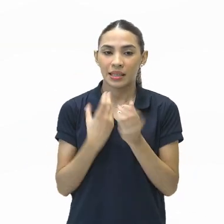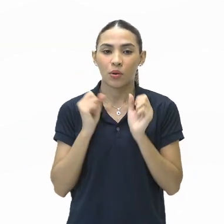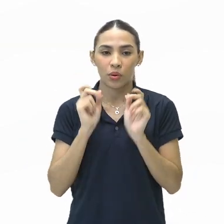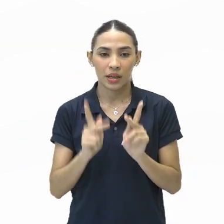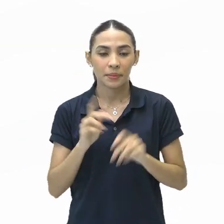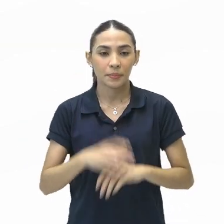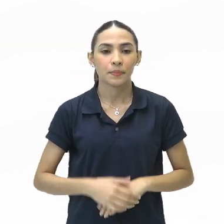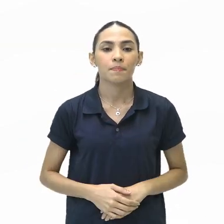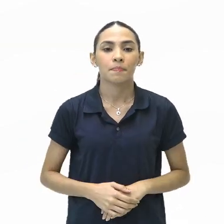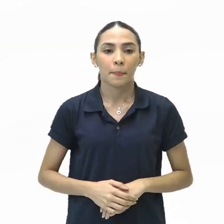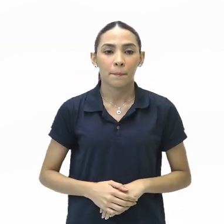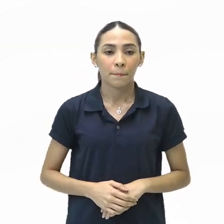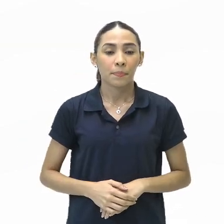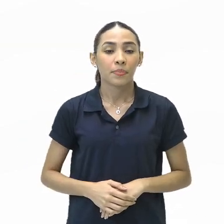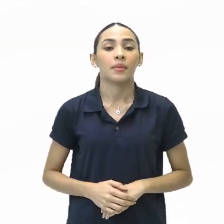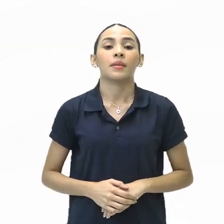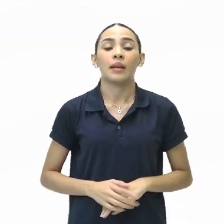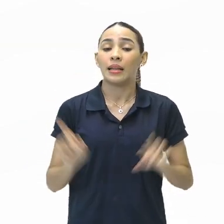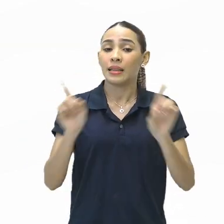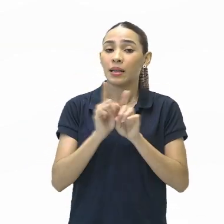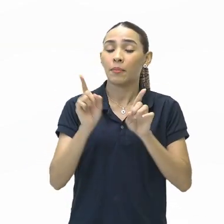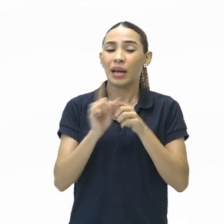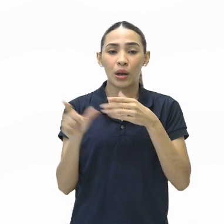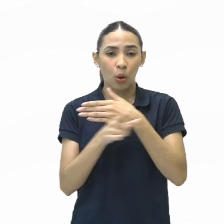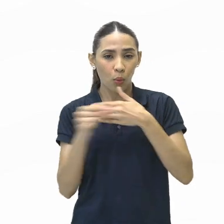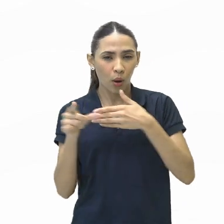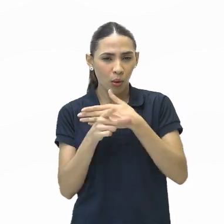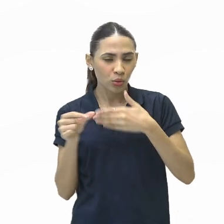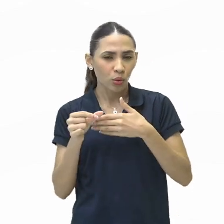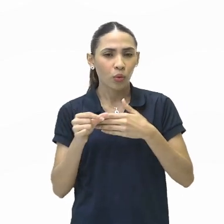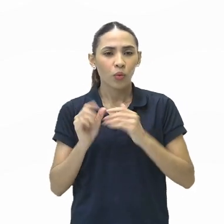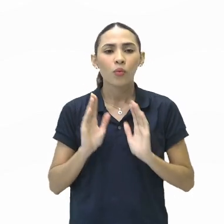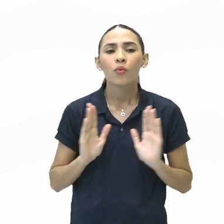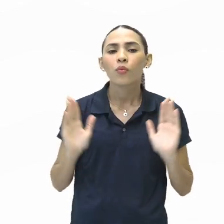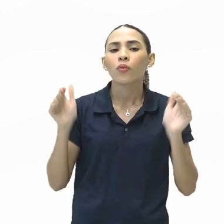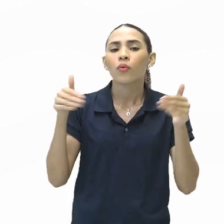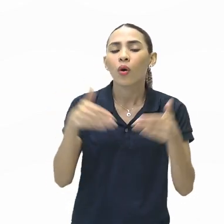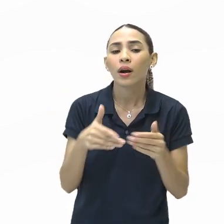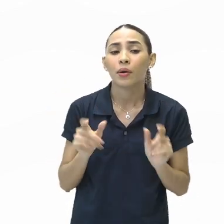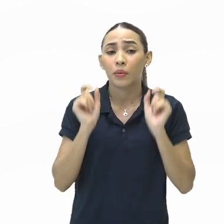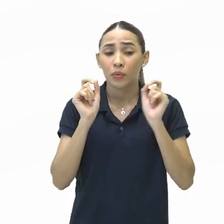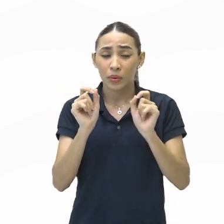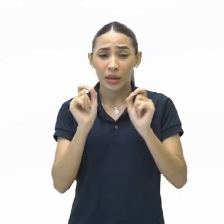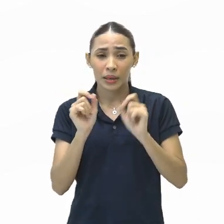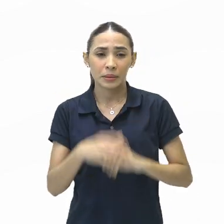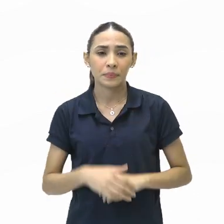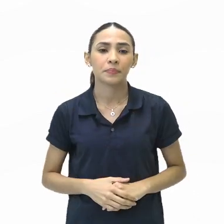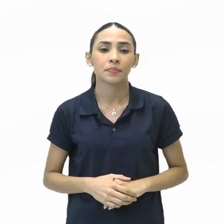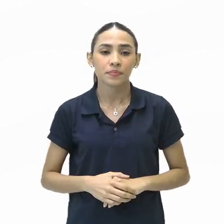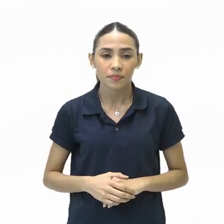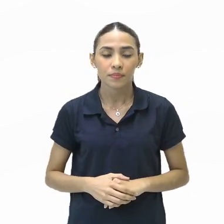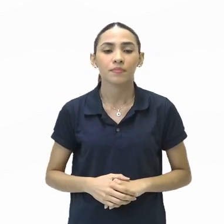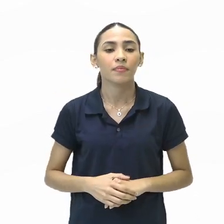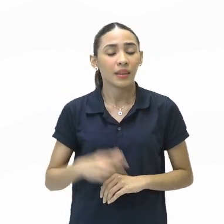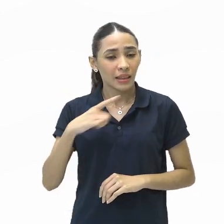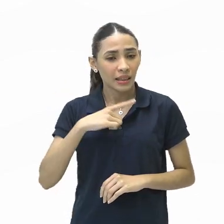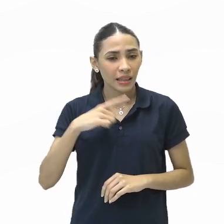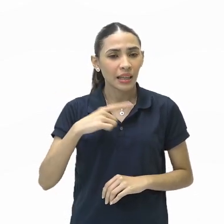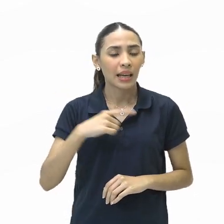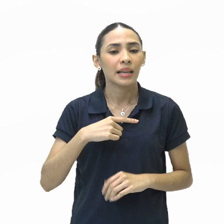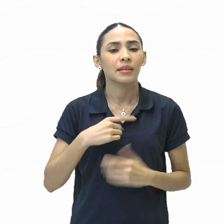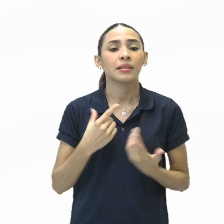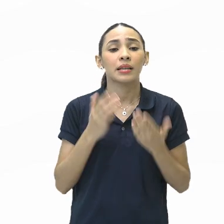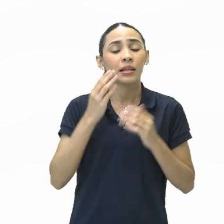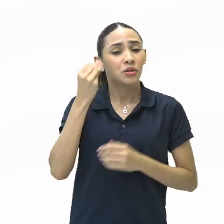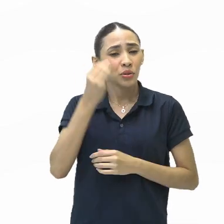certo? E aí, Vinícius de Moraes, como um autor muito completo, cheio de produções, também tem as suas fases. E